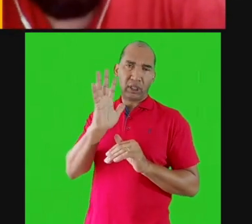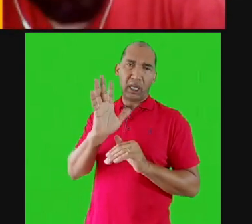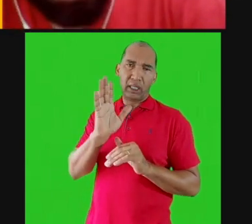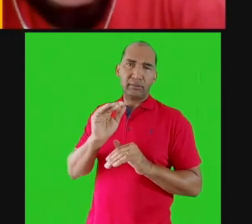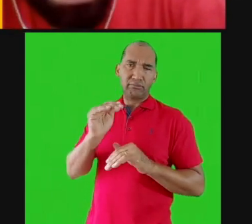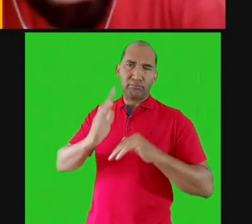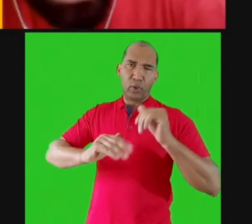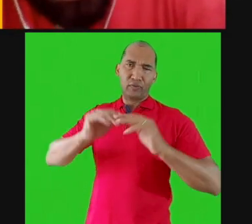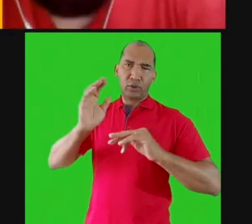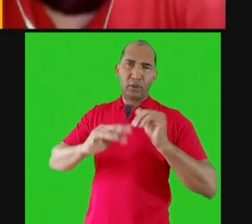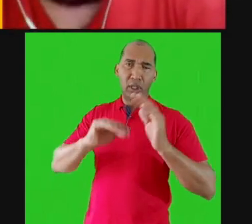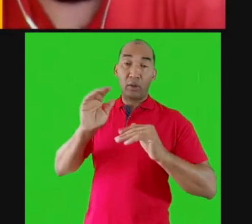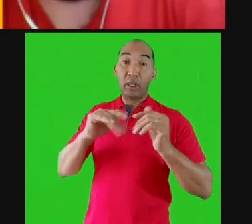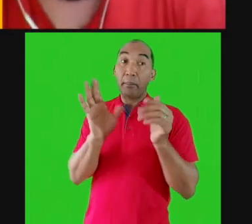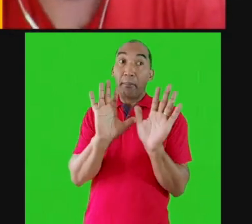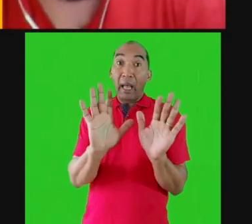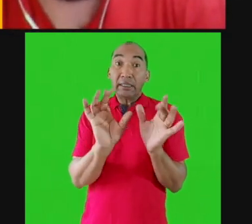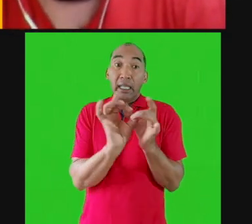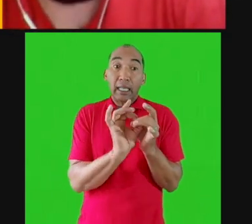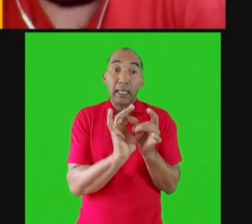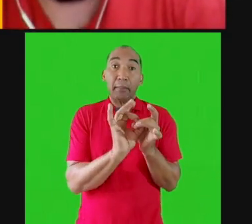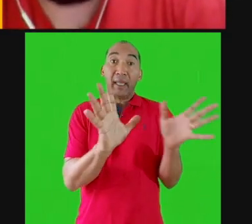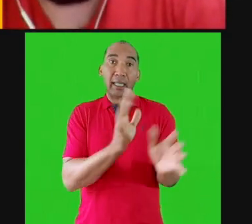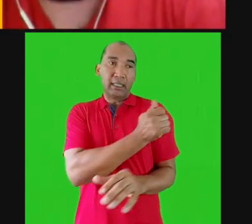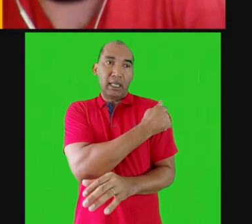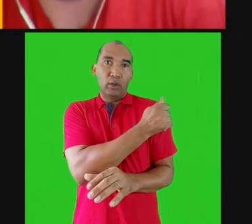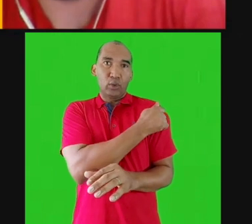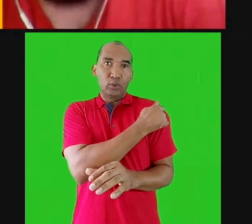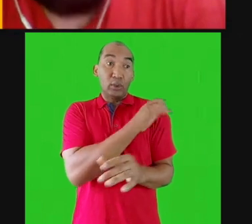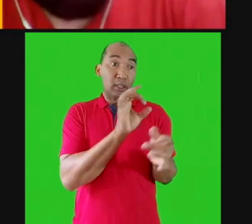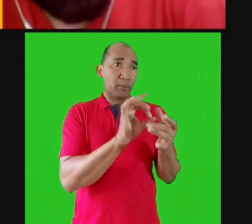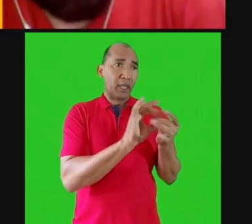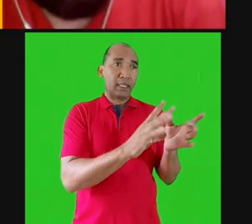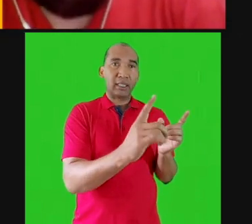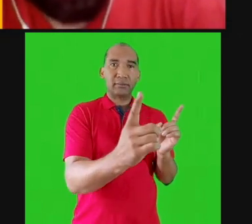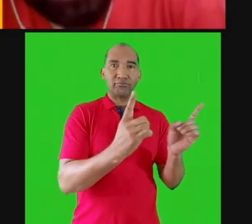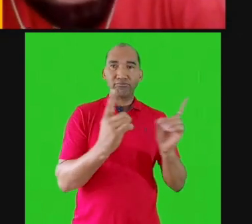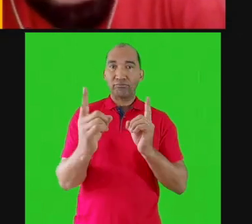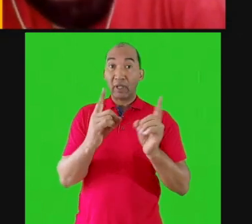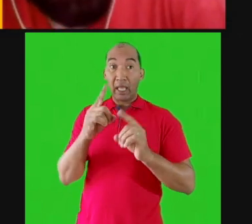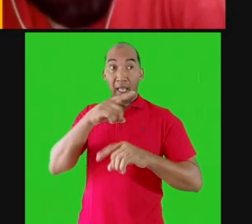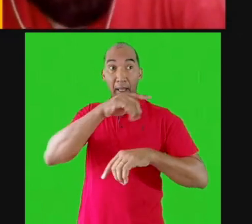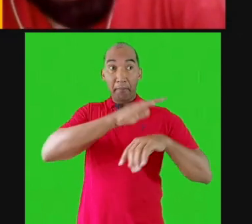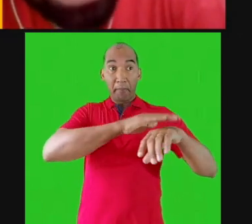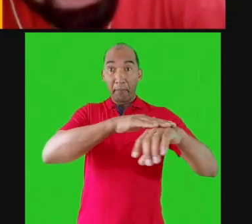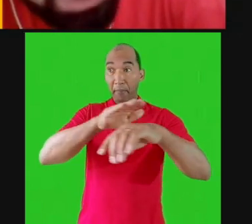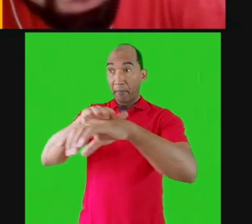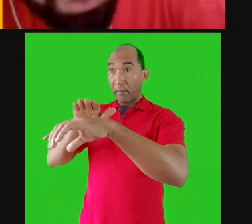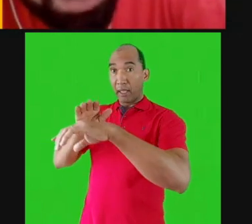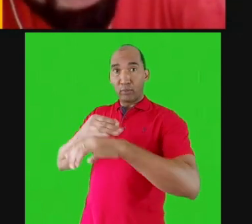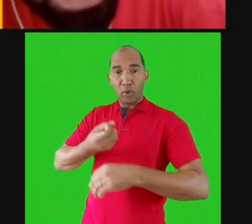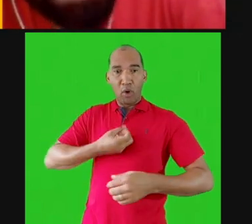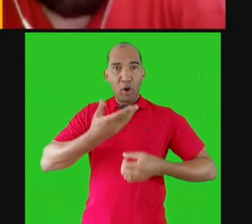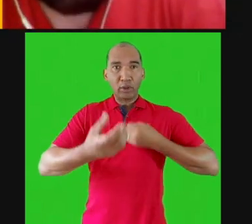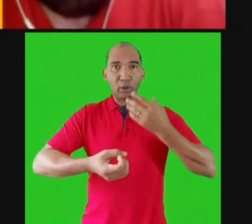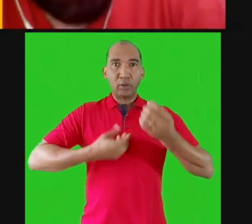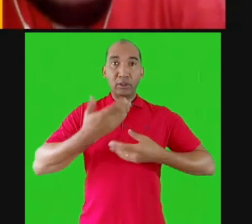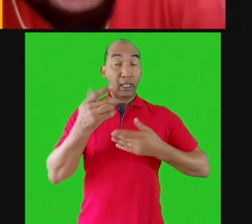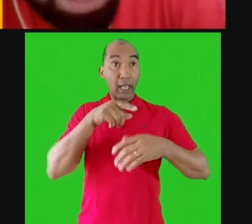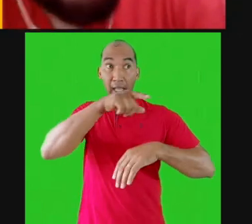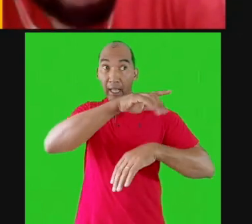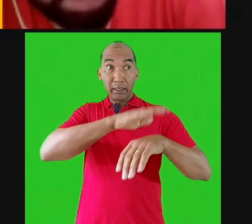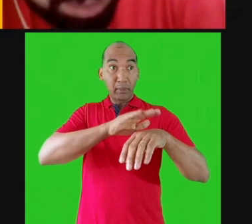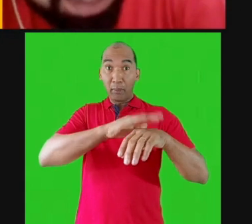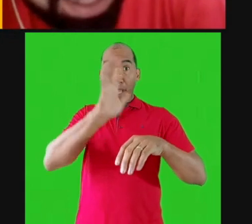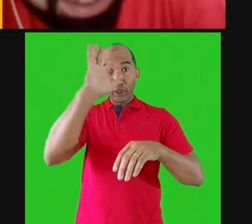mercado audiovisual, mas que pudesse dar liberdade a cada aluno que estava dentro dessa sala de aula para poder contar a sua história e poder apontar a